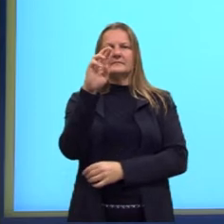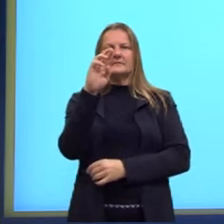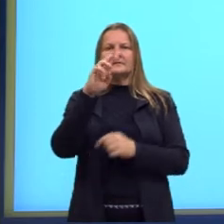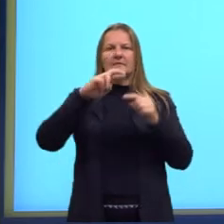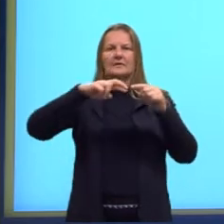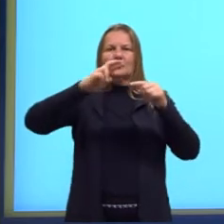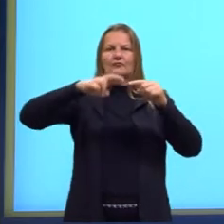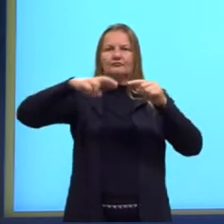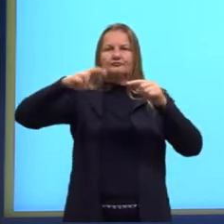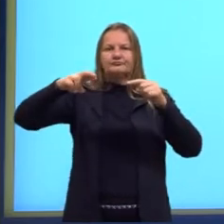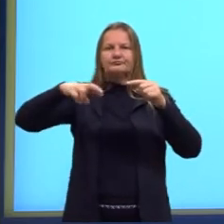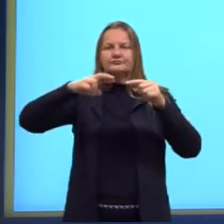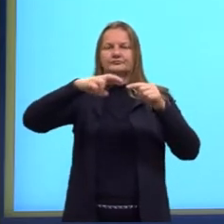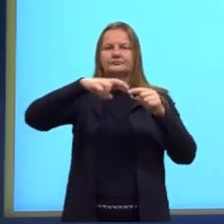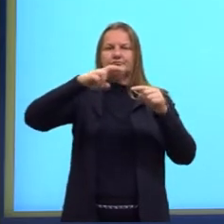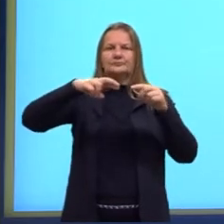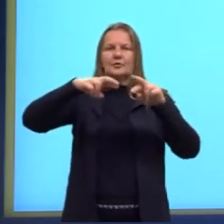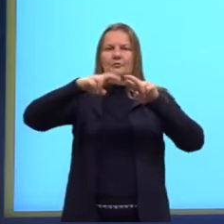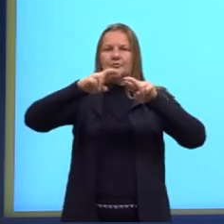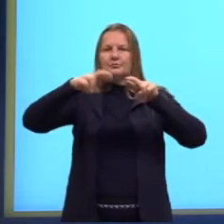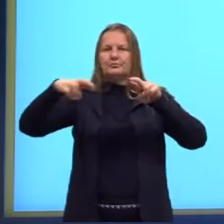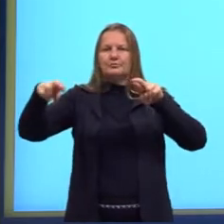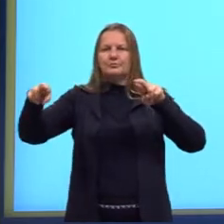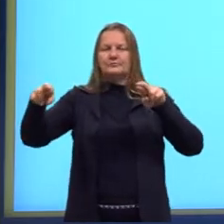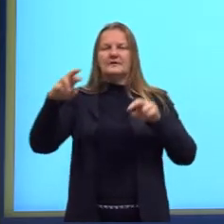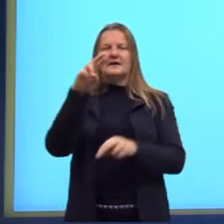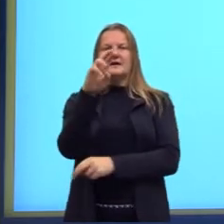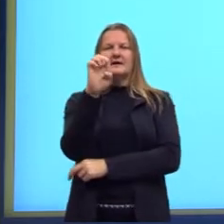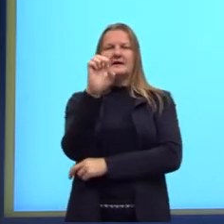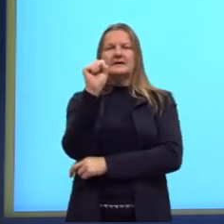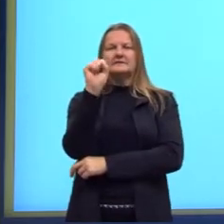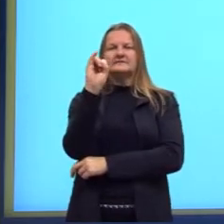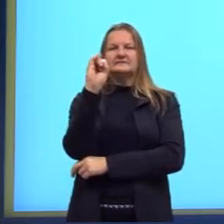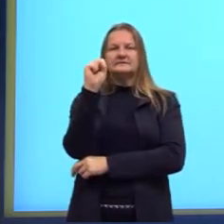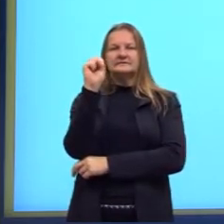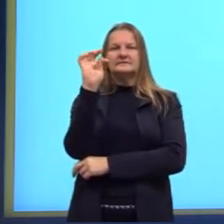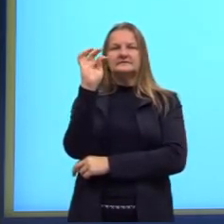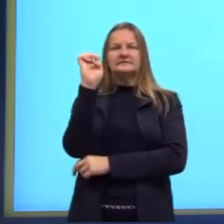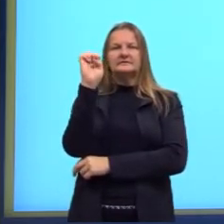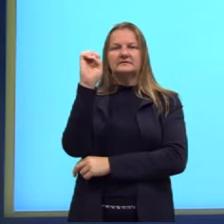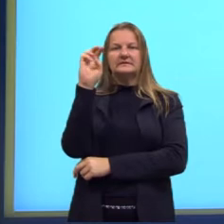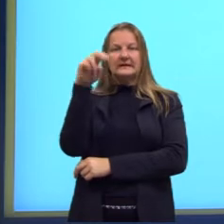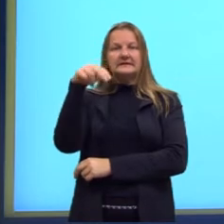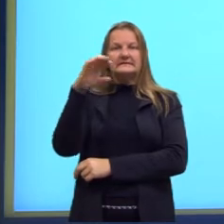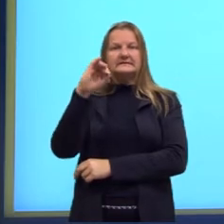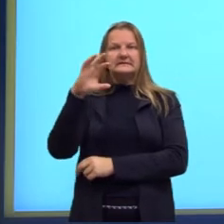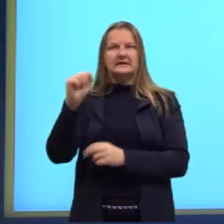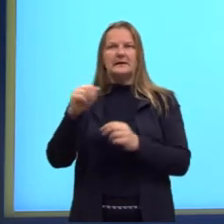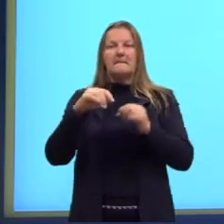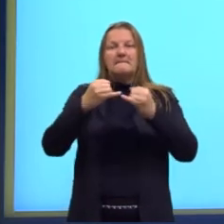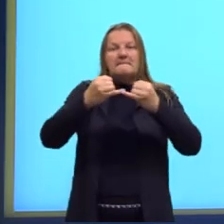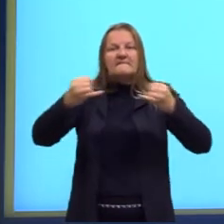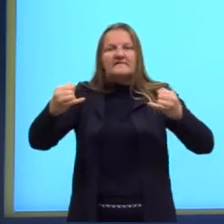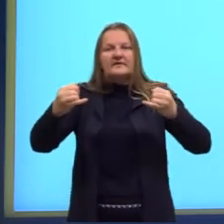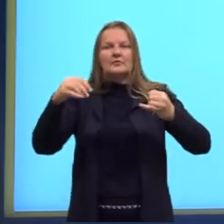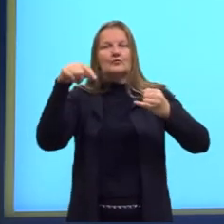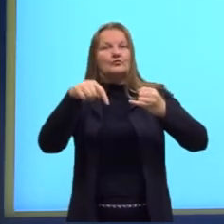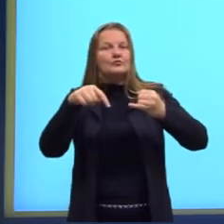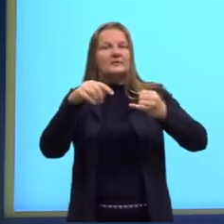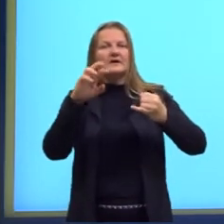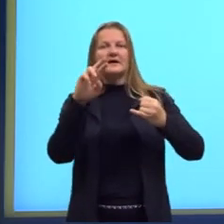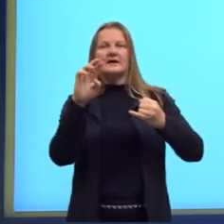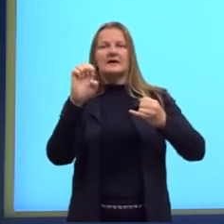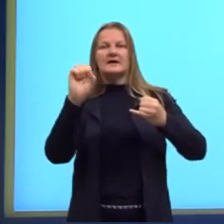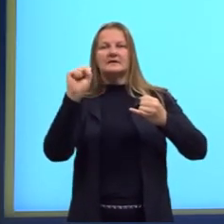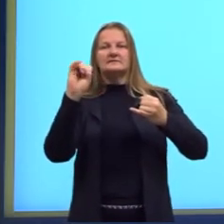ele né e eletricidade em Componentes elétricos ele vai se parecer com algo desse tipo tá ele tem